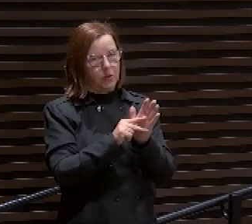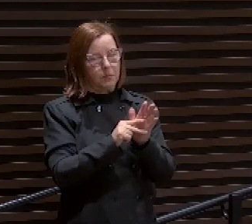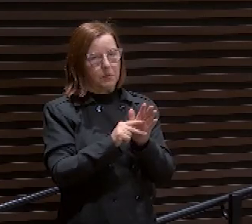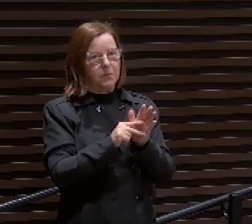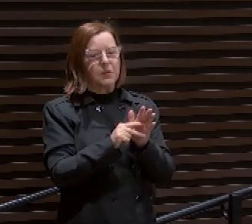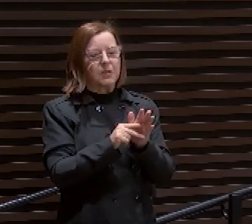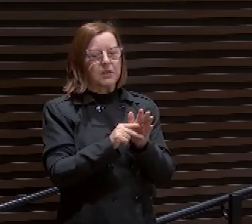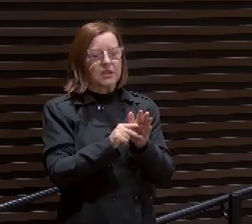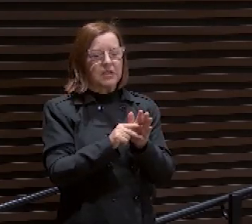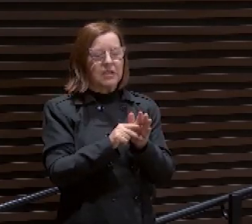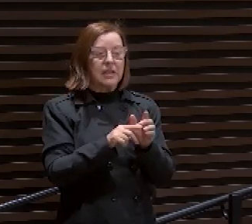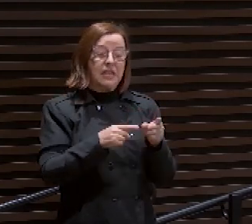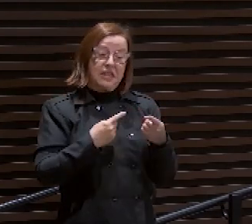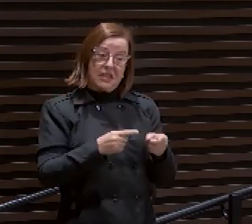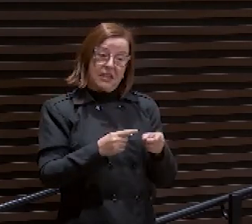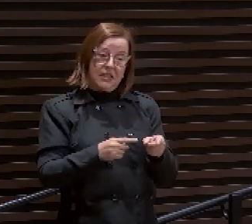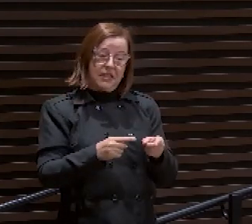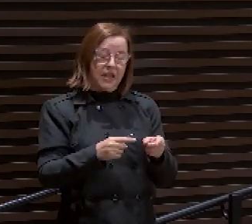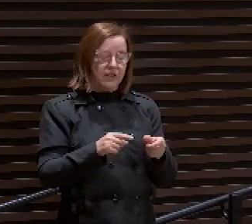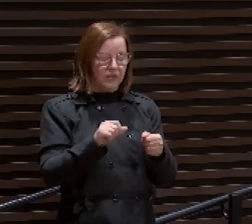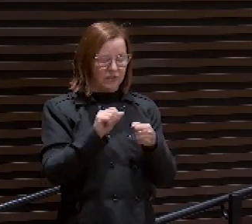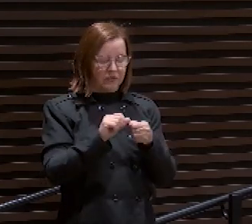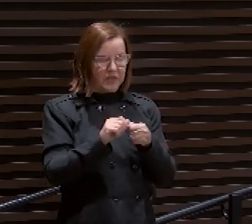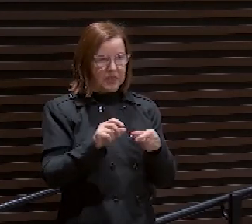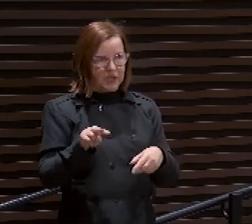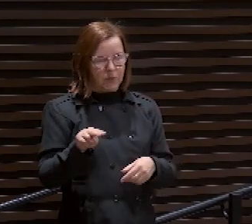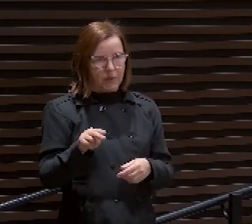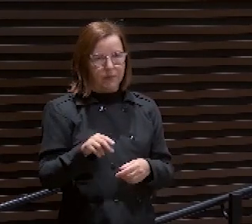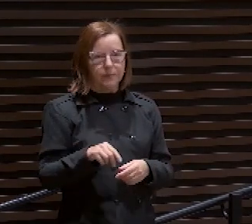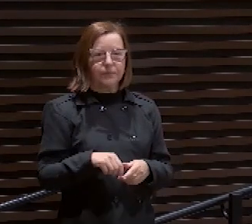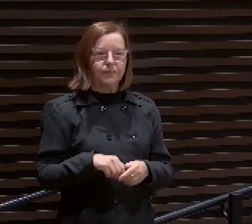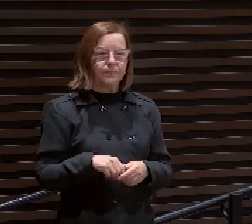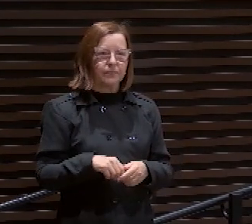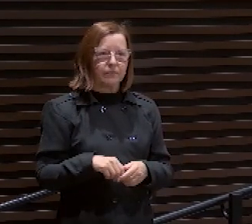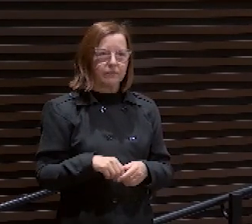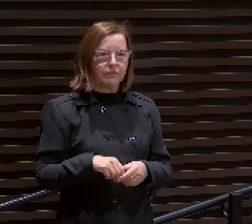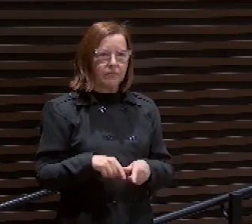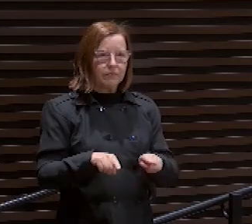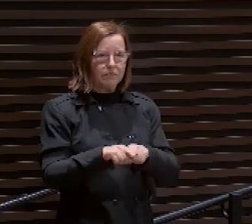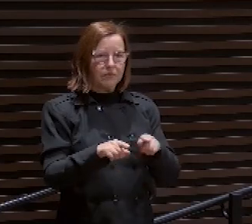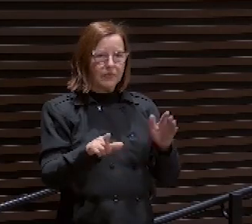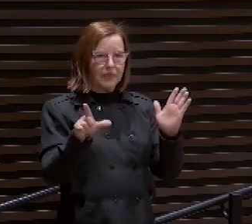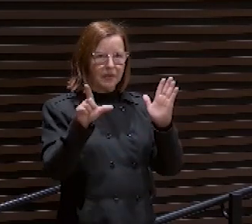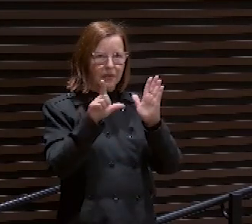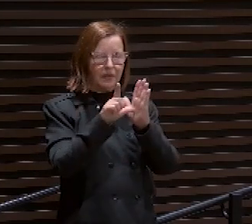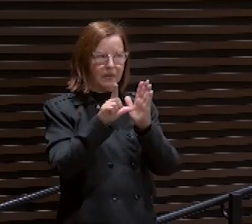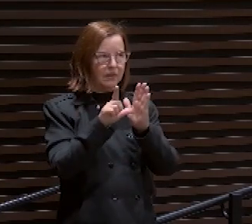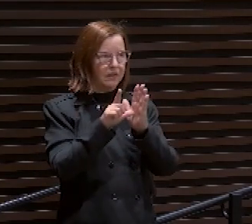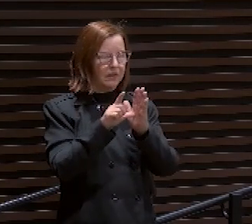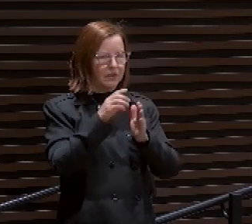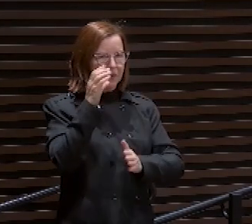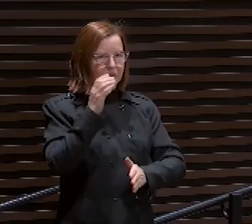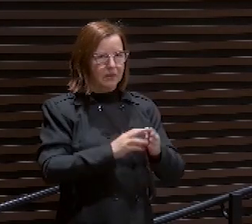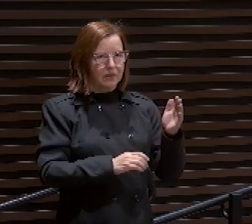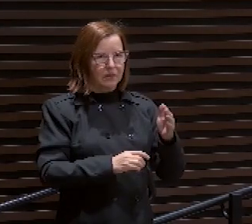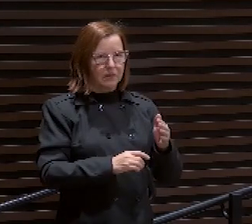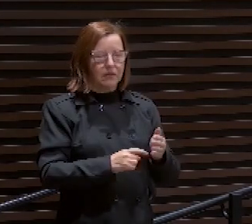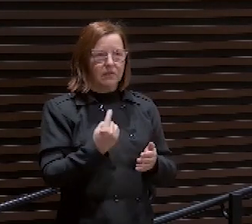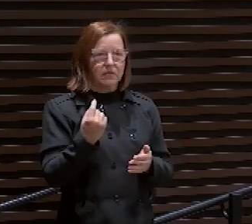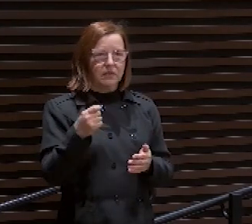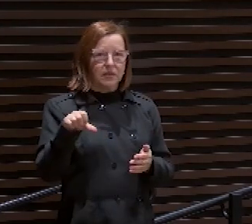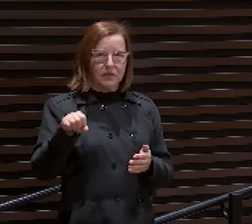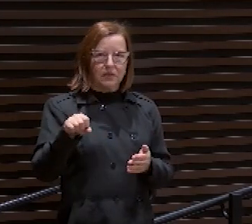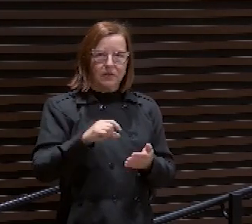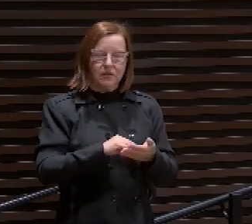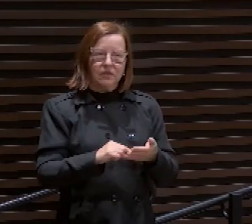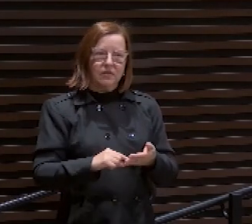tentados a isso. Mas voltando, amados, vamos abrir lá em Levítico capítulo 19, versículo 34, é um texto que se encontra também